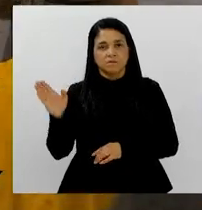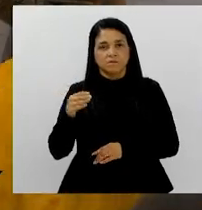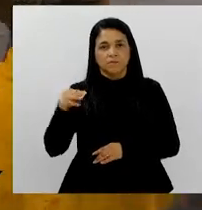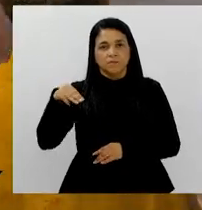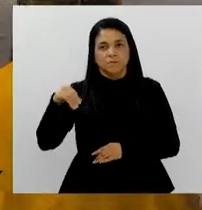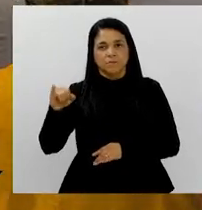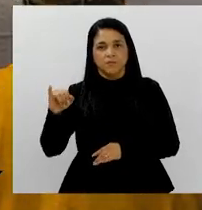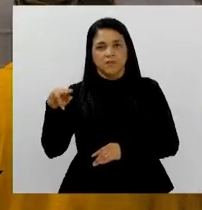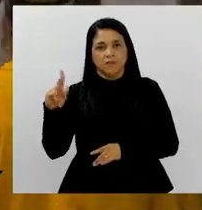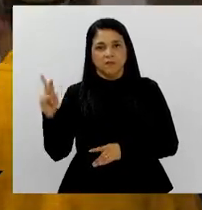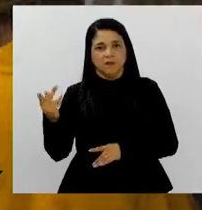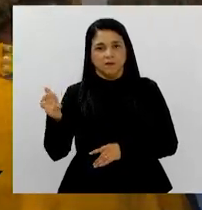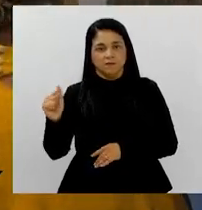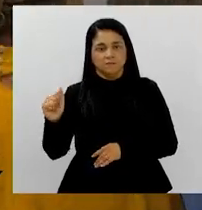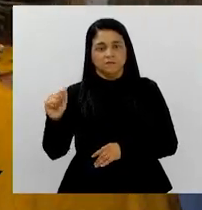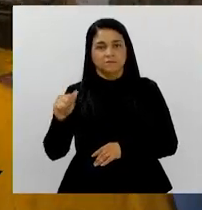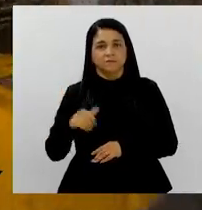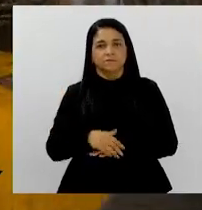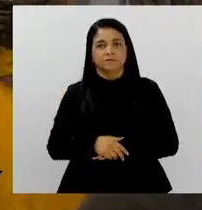Próximo agraciado,